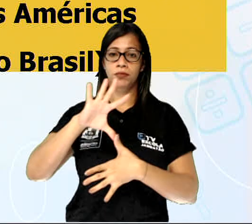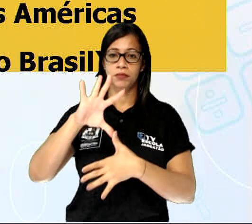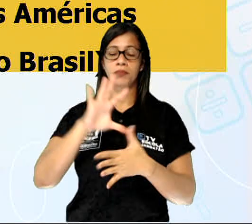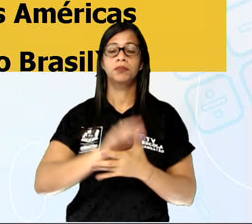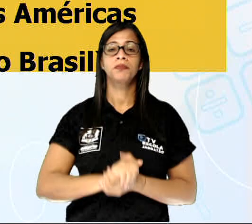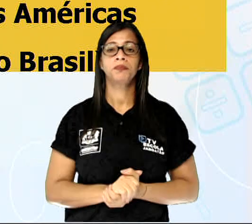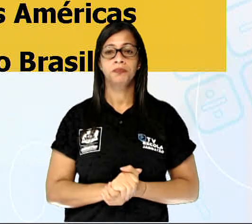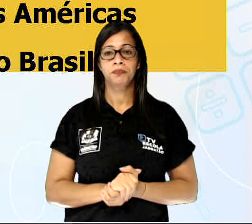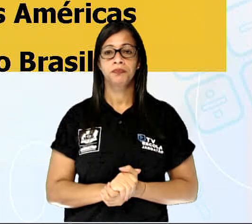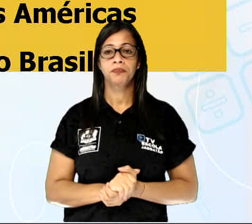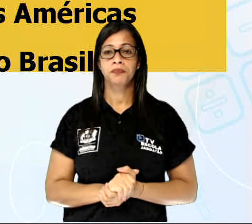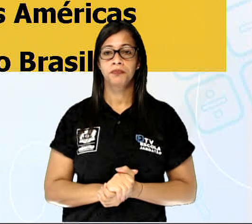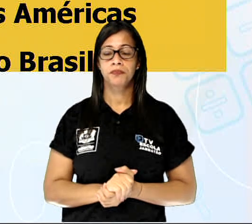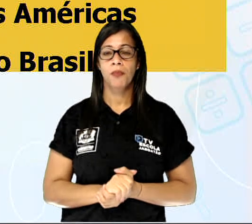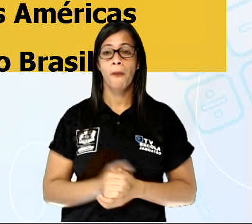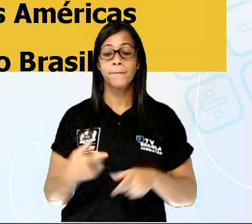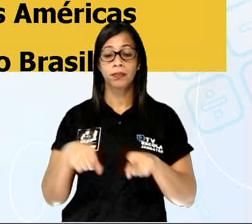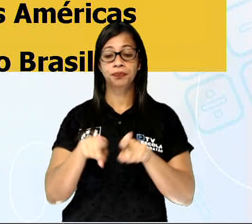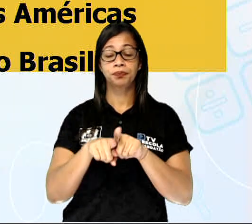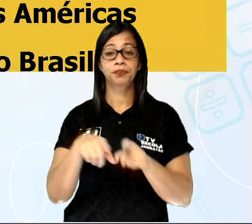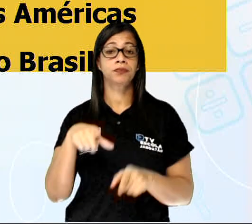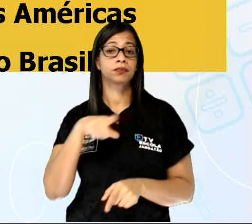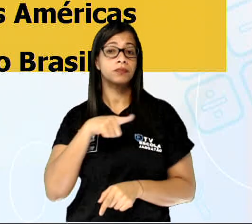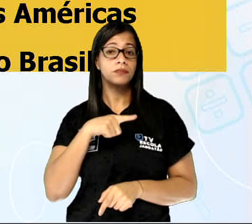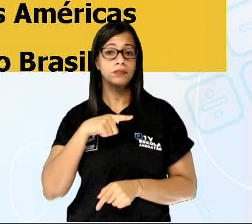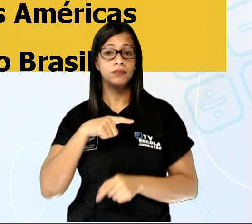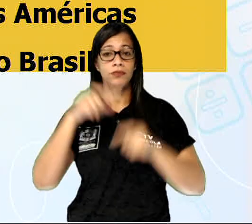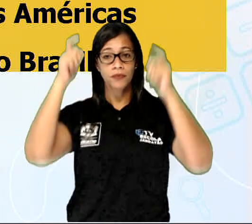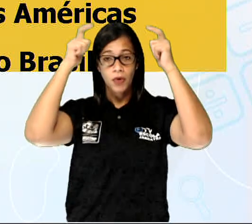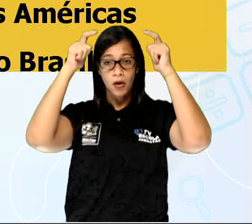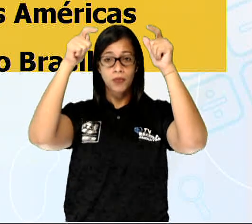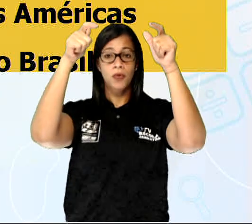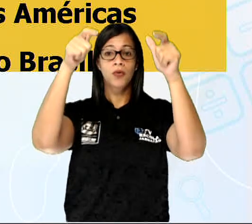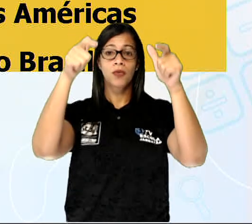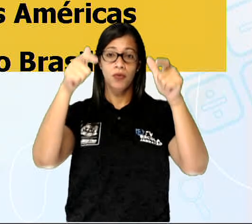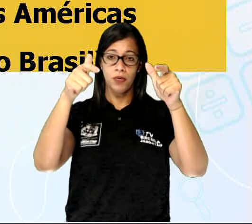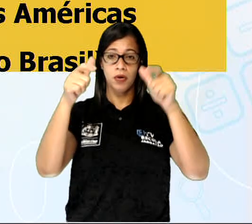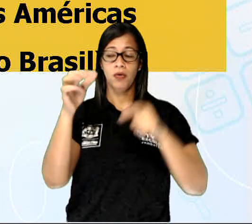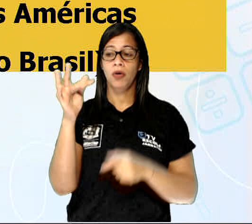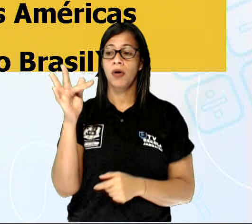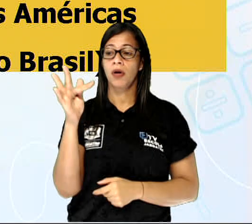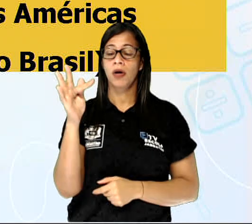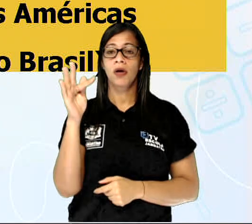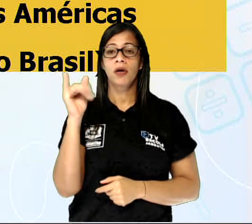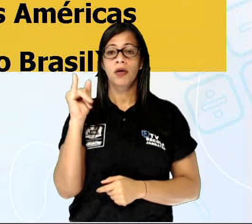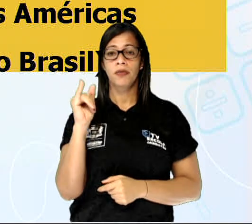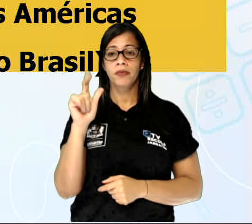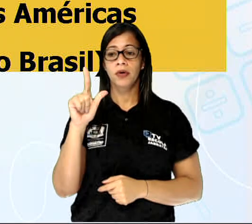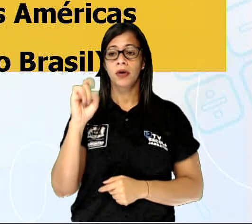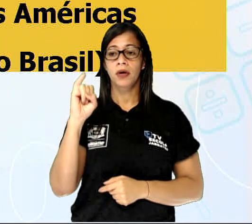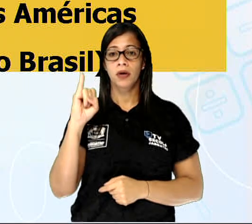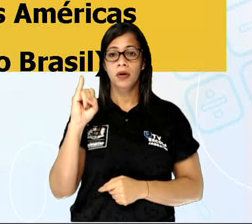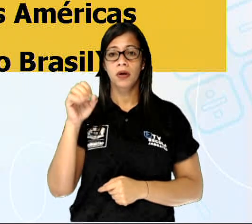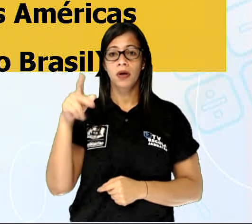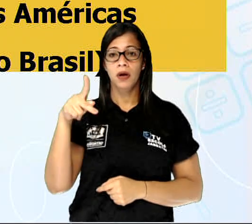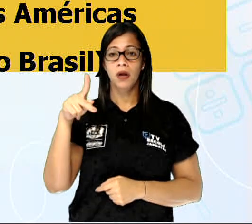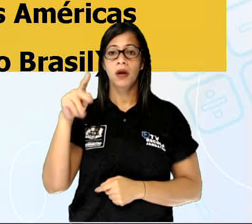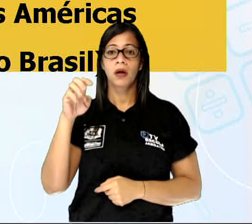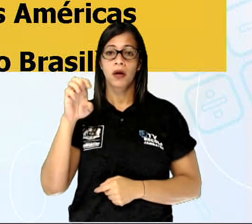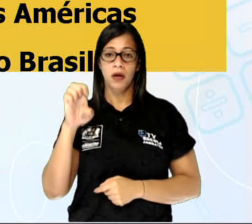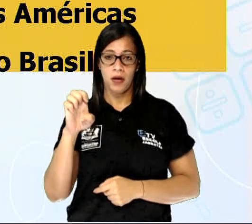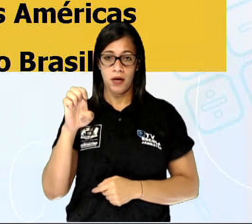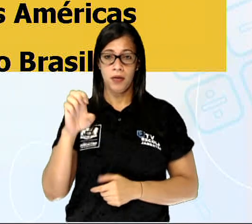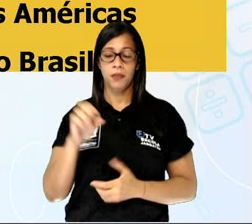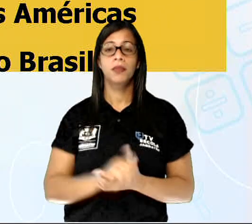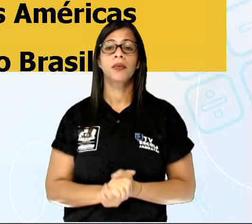além disso, tivemos a coroação de Filipe II na Espanha, um rei católico, que fez um acordo com a igreja e que queria